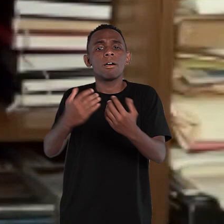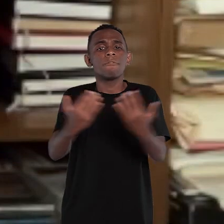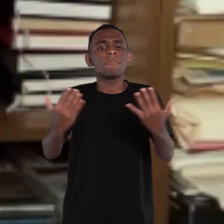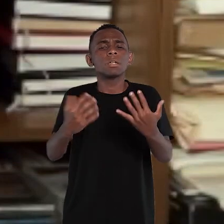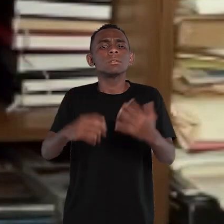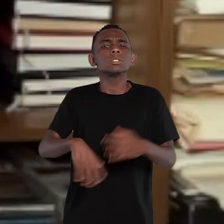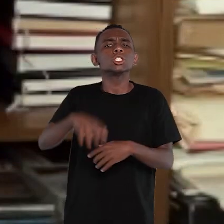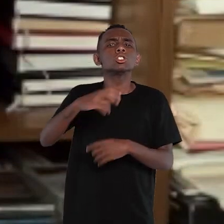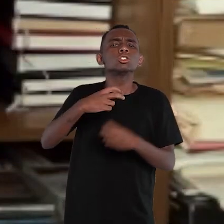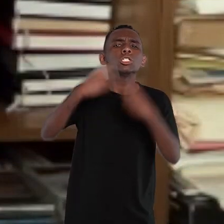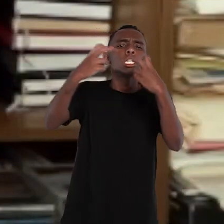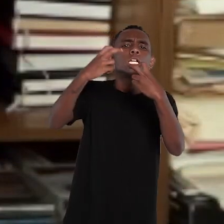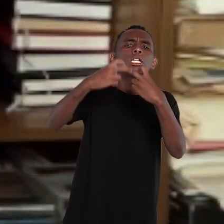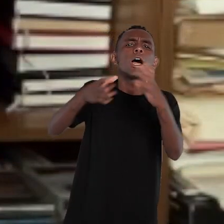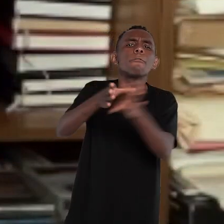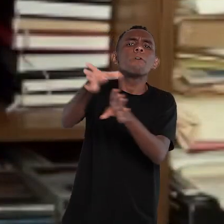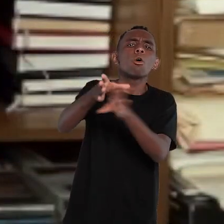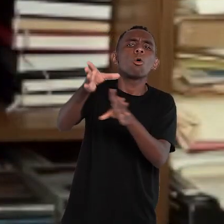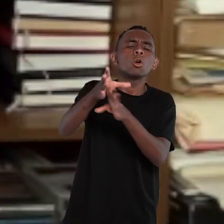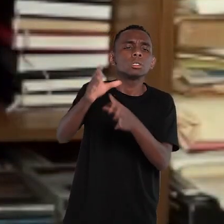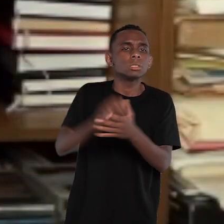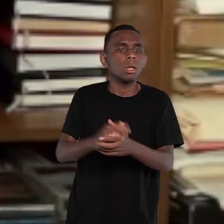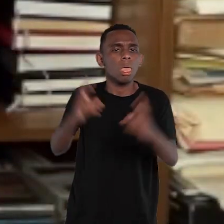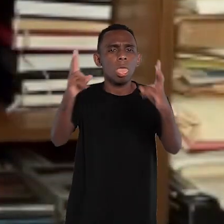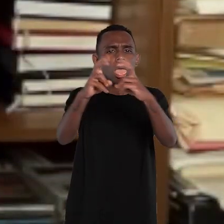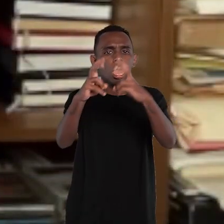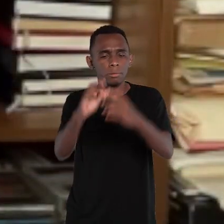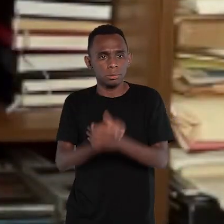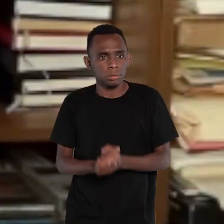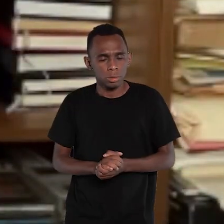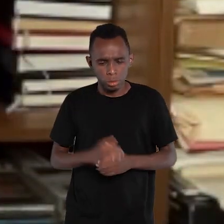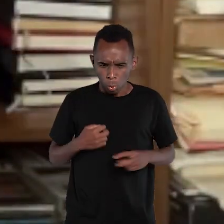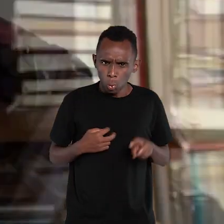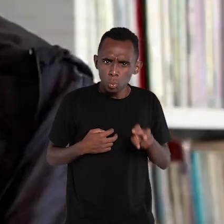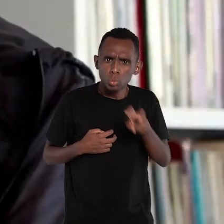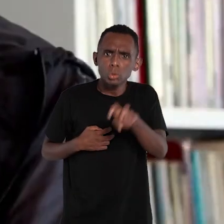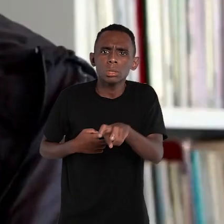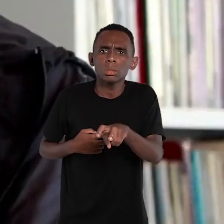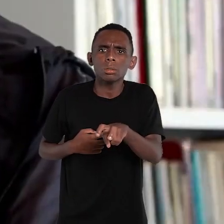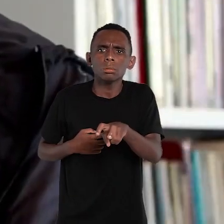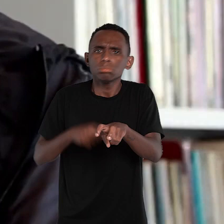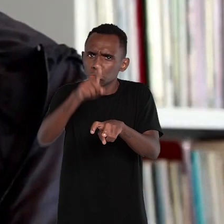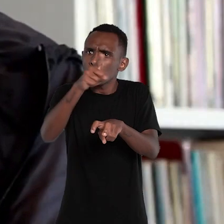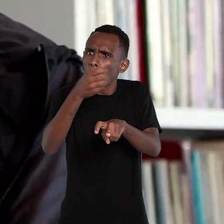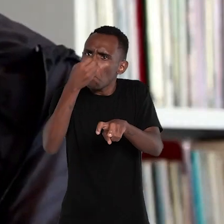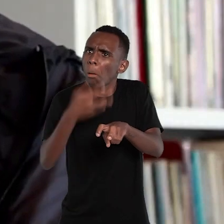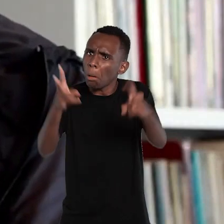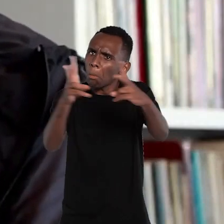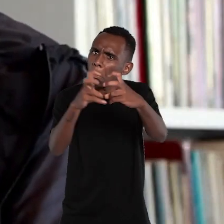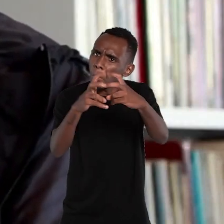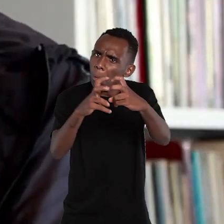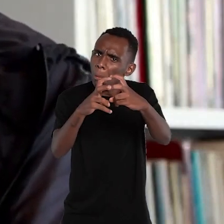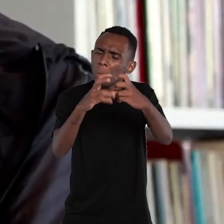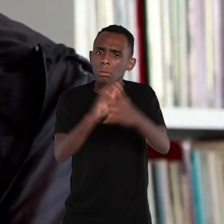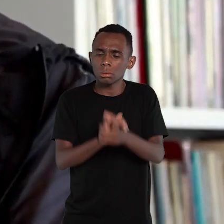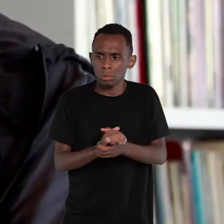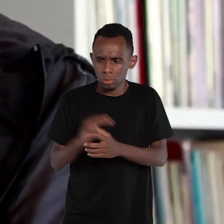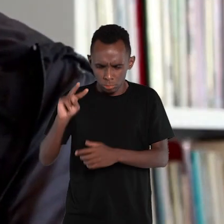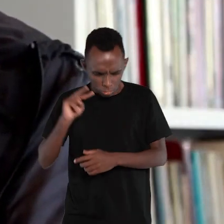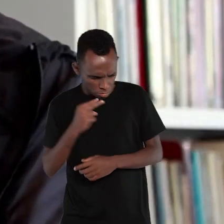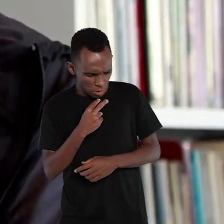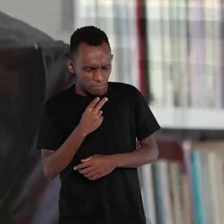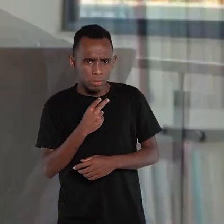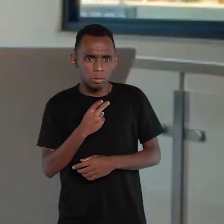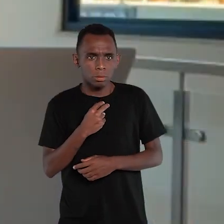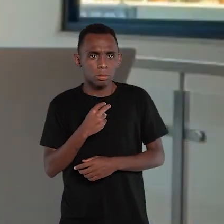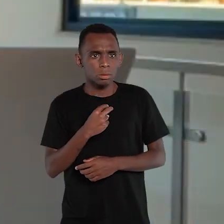sentado na primeira fila e gritava instruções para o rapaz. Sentei-me ao seu lado e comentei que o rapaz levava jeito. Contreras